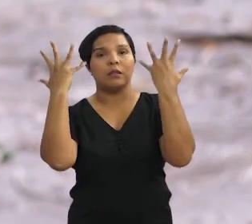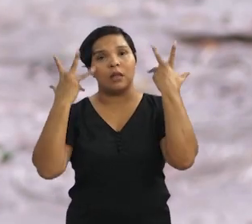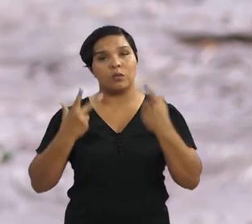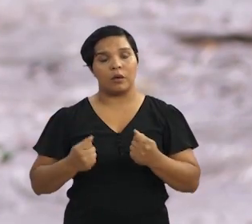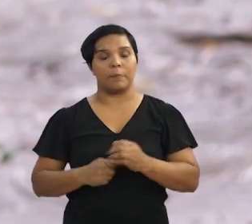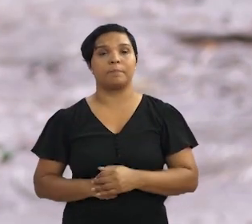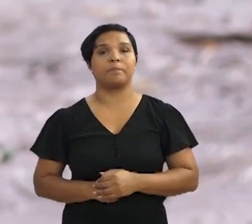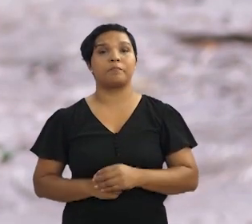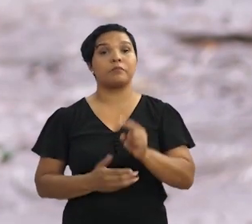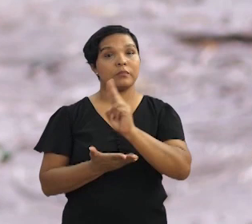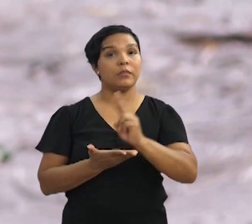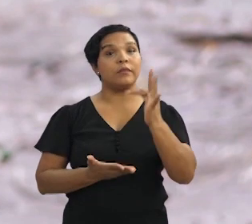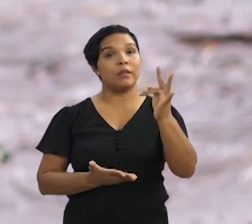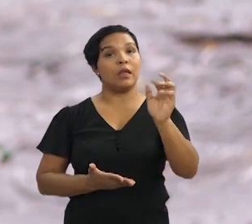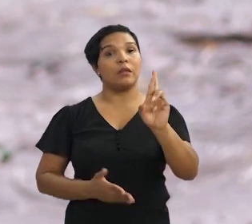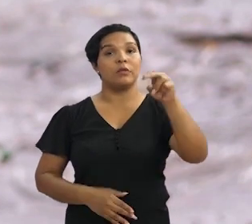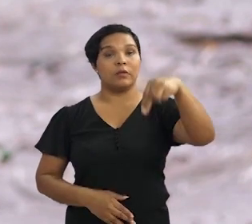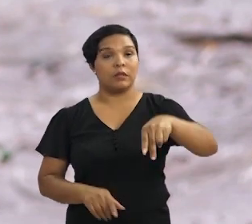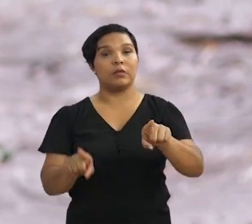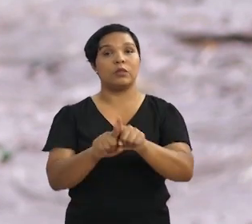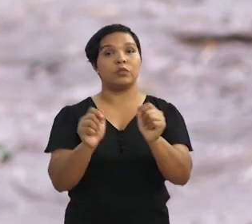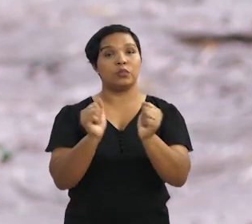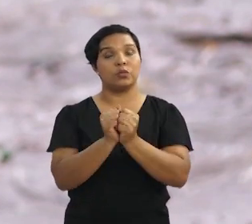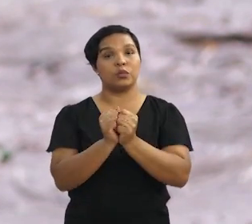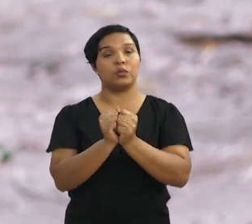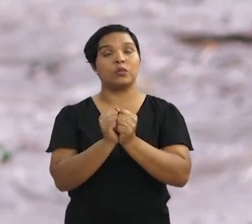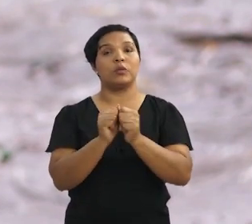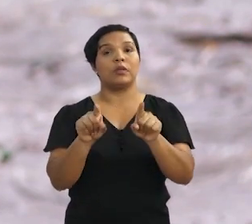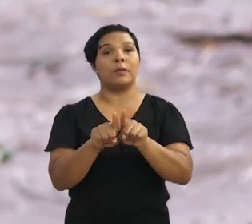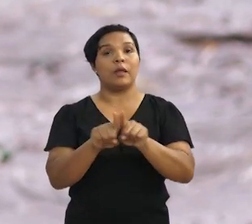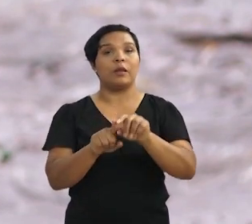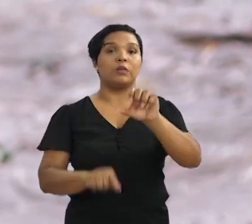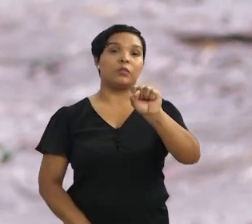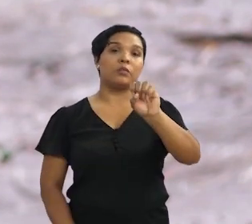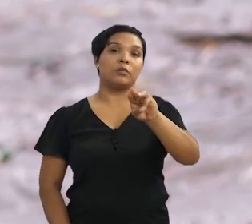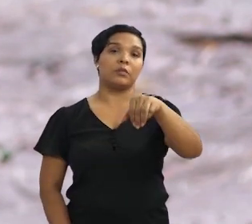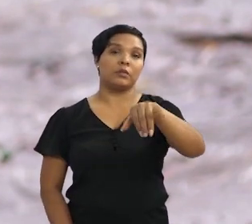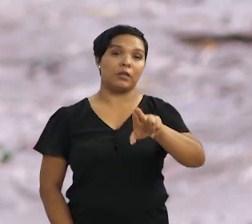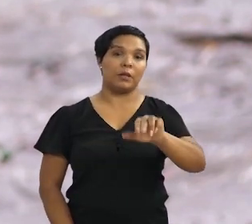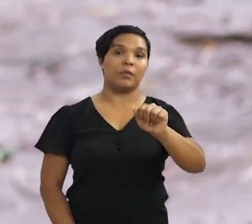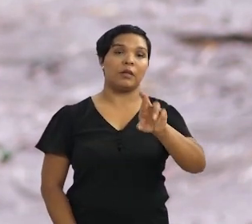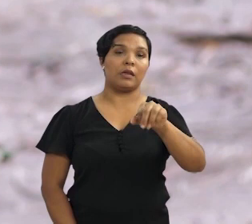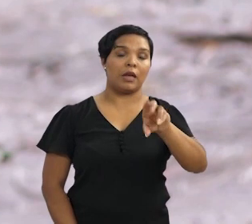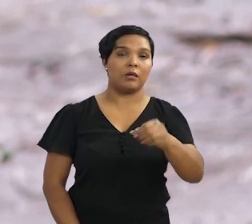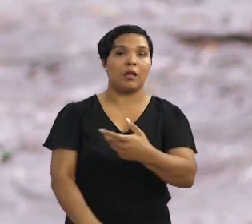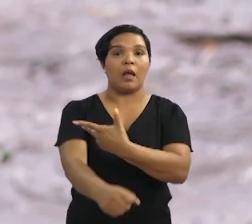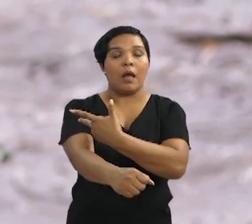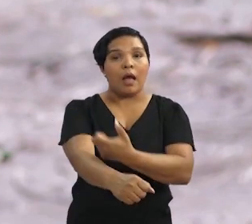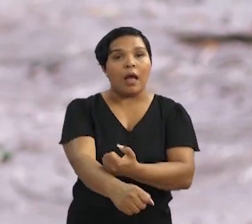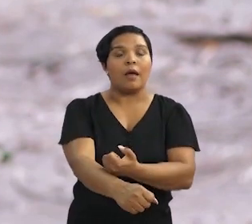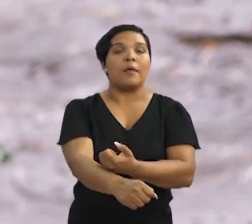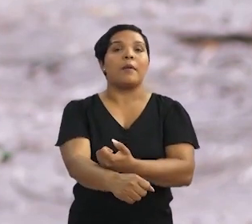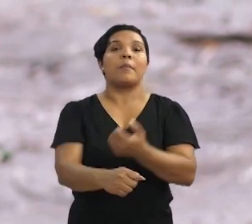A Universidade Federal do Rio Grande do Norte e a Universidade Federal Rural do Semiárido desenvolveram um antisséptico para